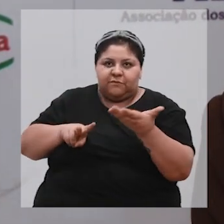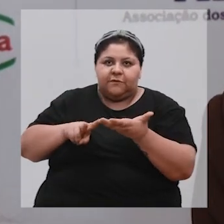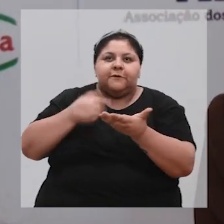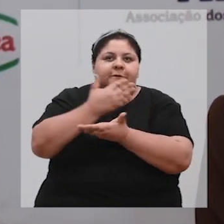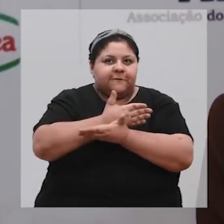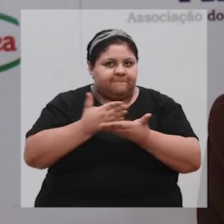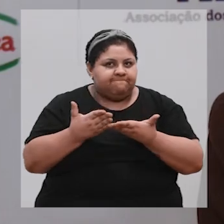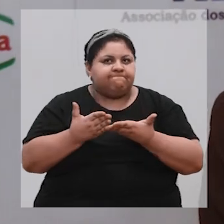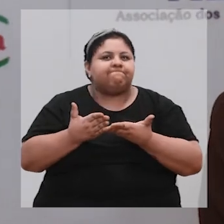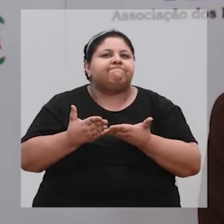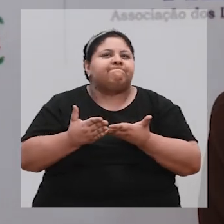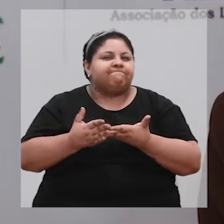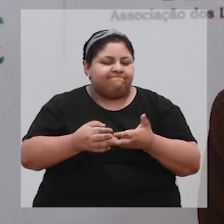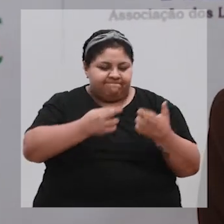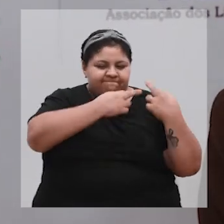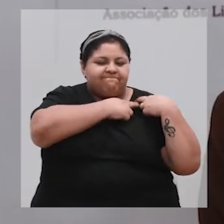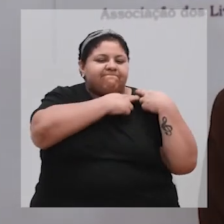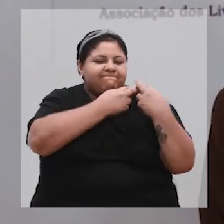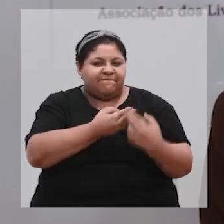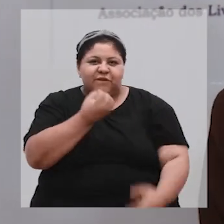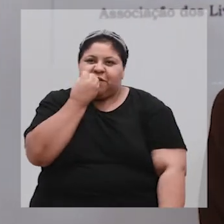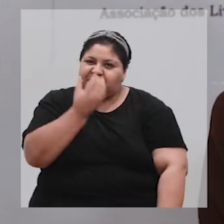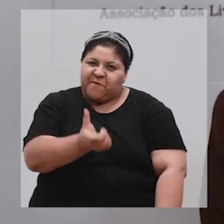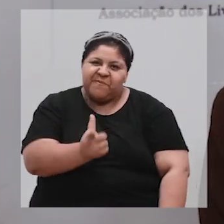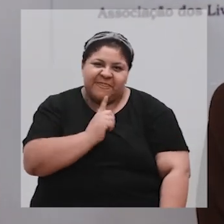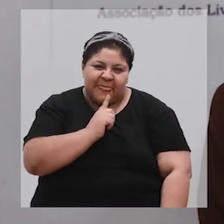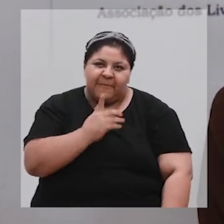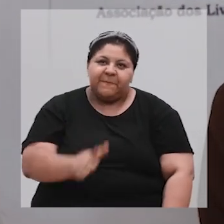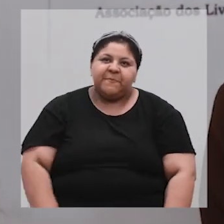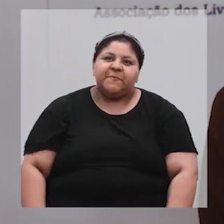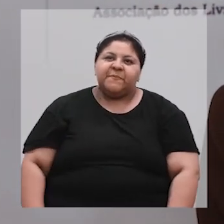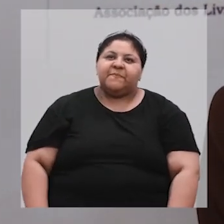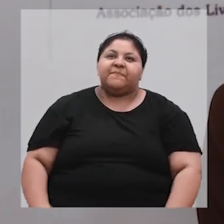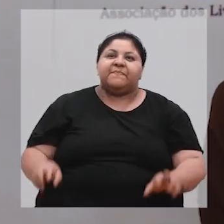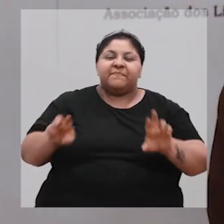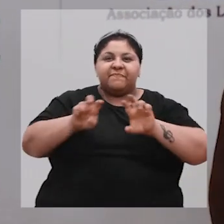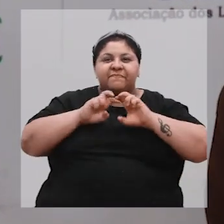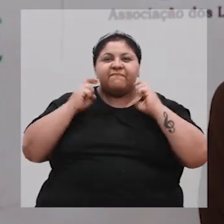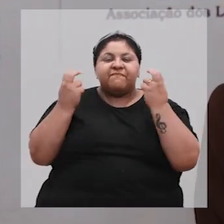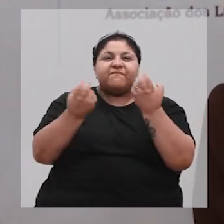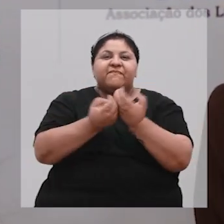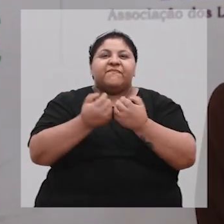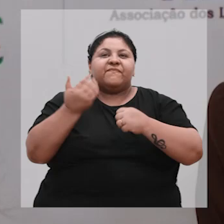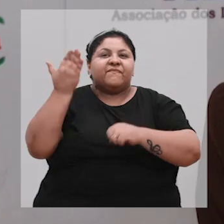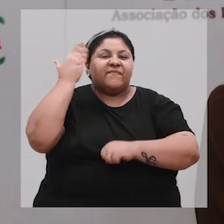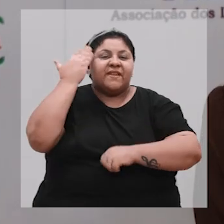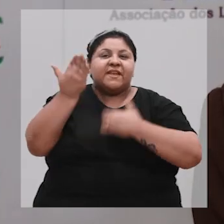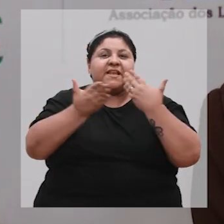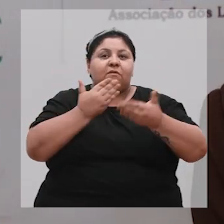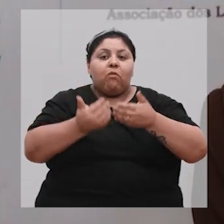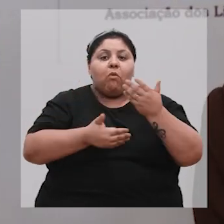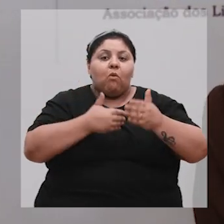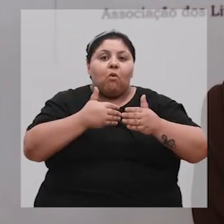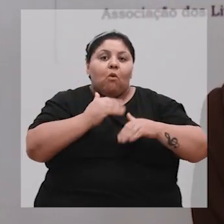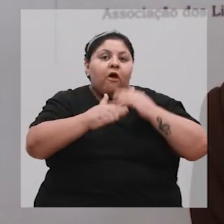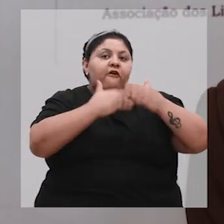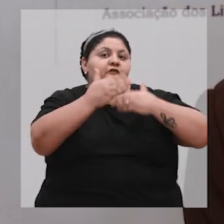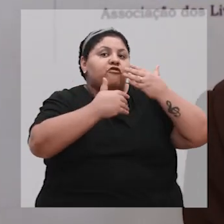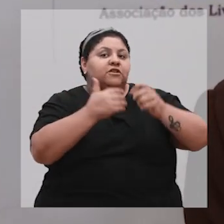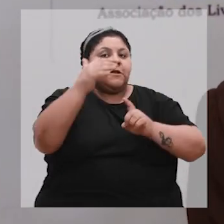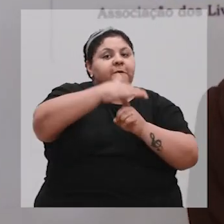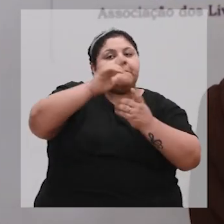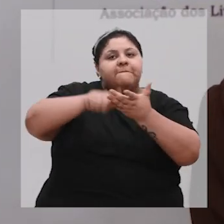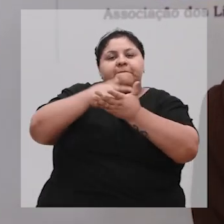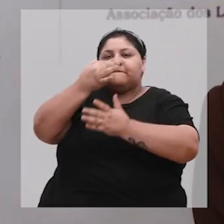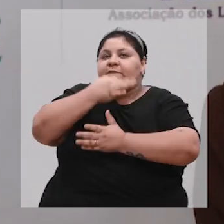Pensa, professora, que responsabilidade e que bom tê-los. Roda de Saberes conversa sobre a evolução da Feira